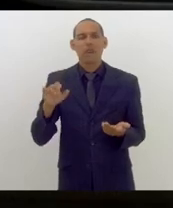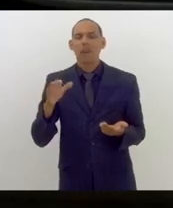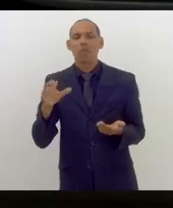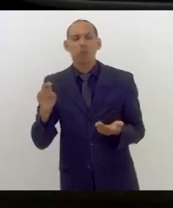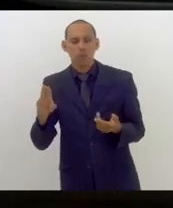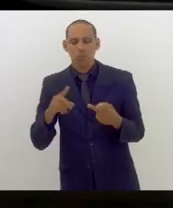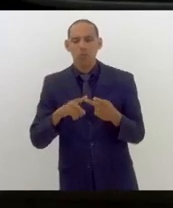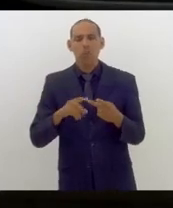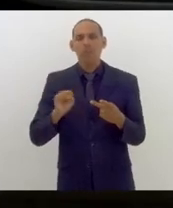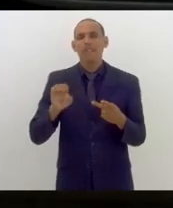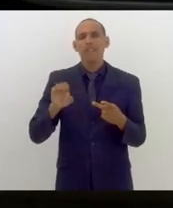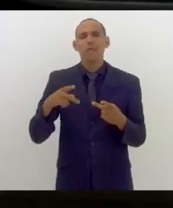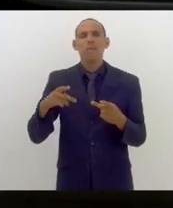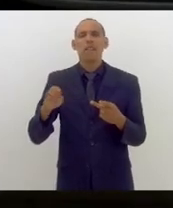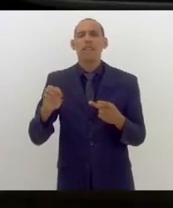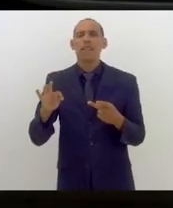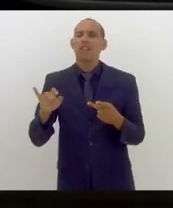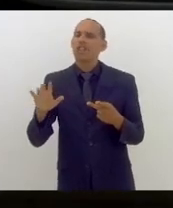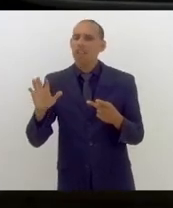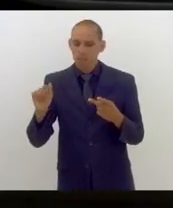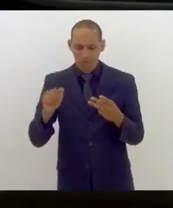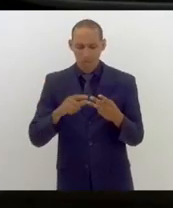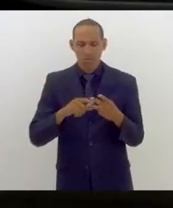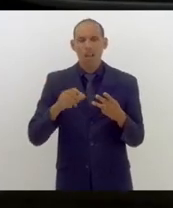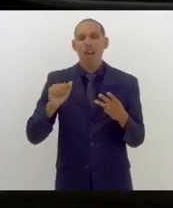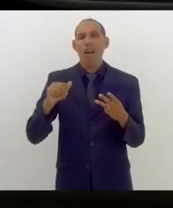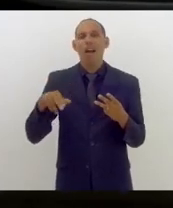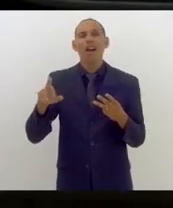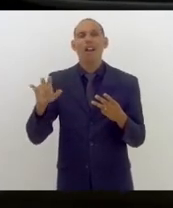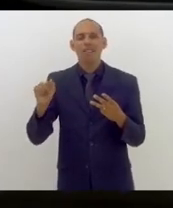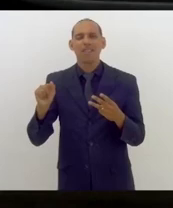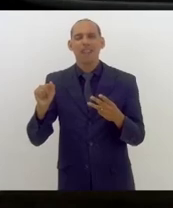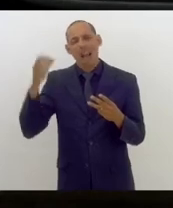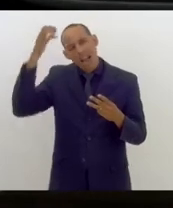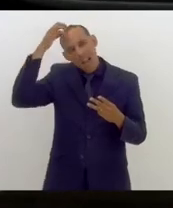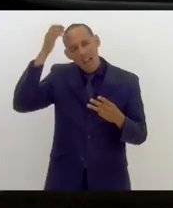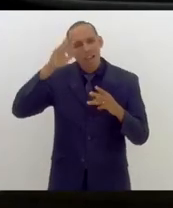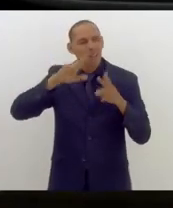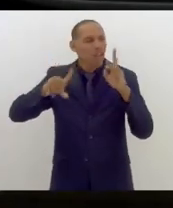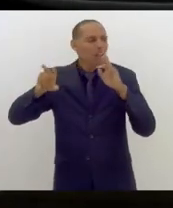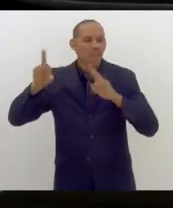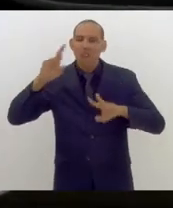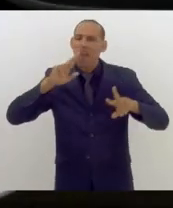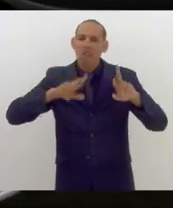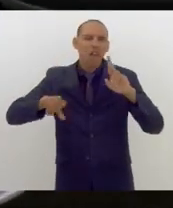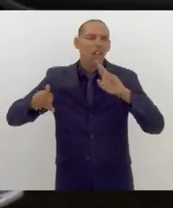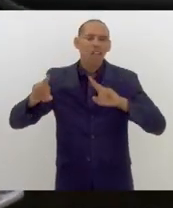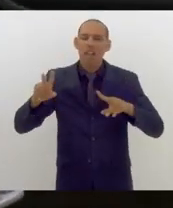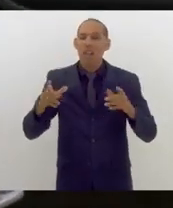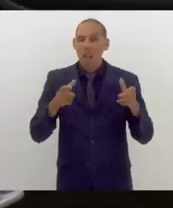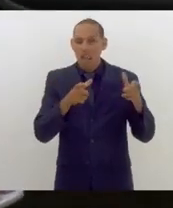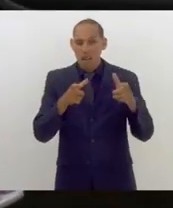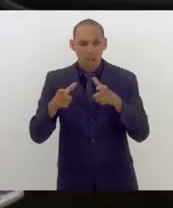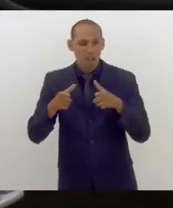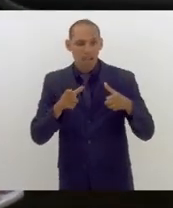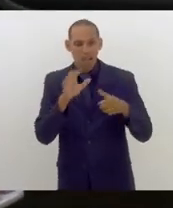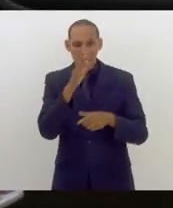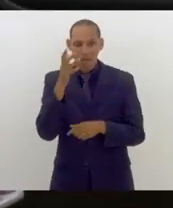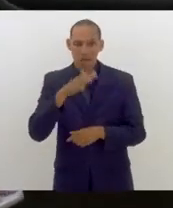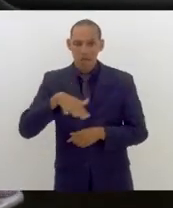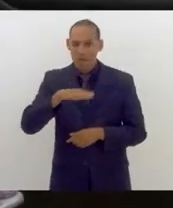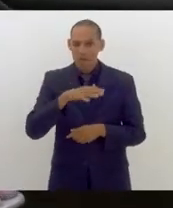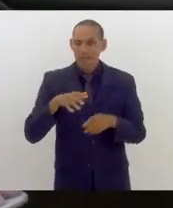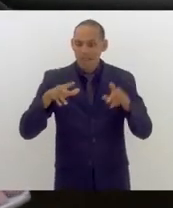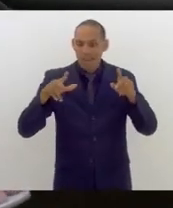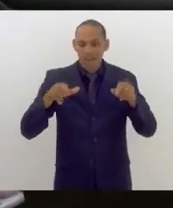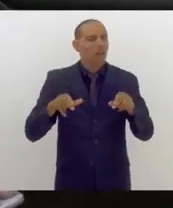do pessoal daqui de Sepetiba é diferente do pessoal de Angra cada ambiente é um ambiente diferente então a gente não pode pegar o meu pacote e